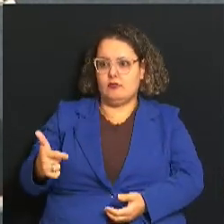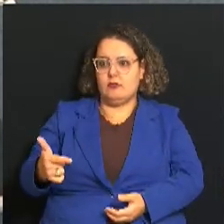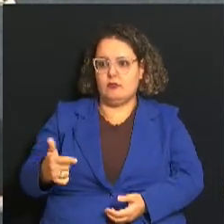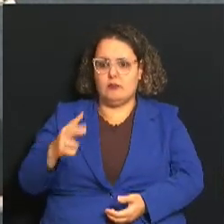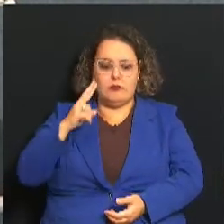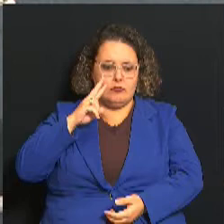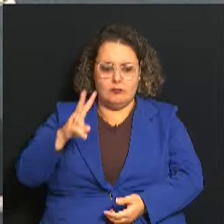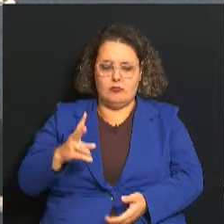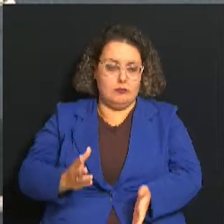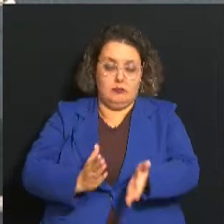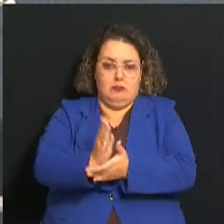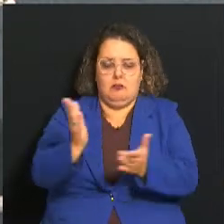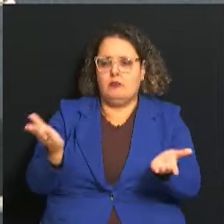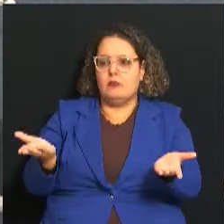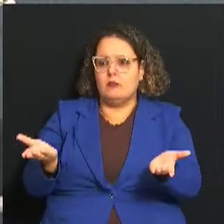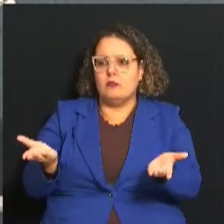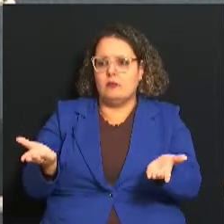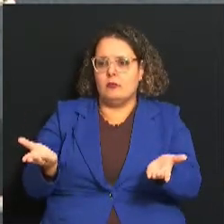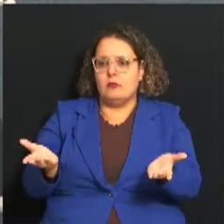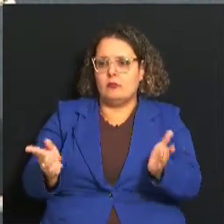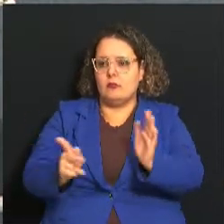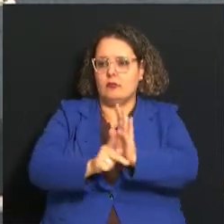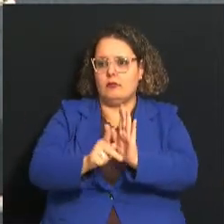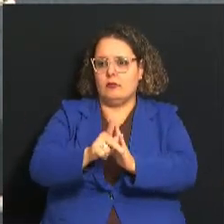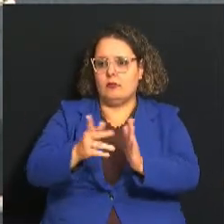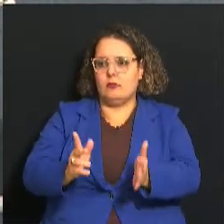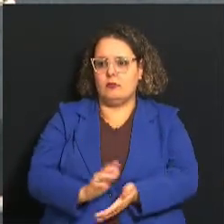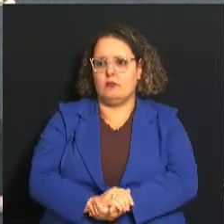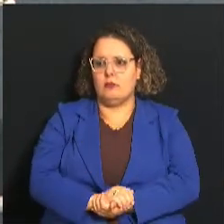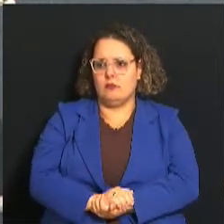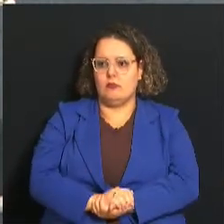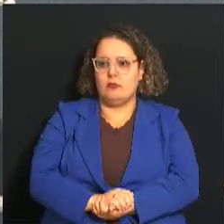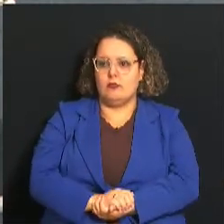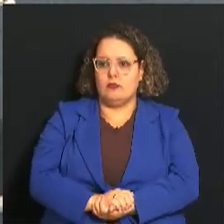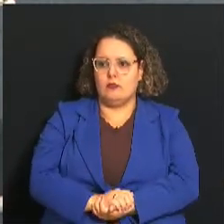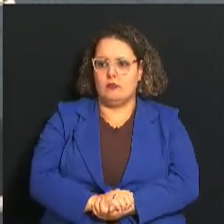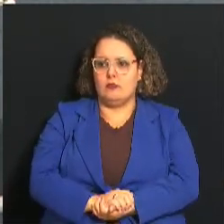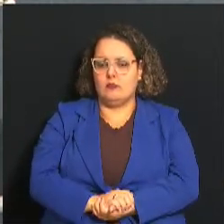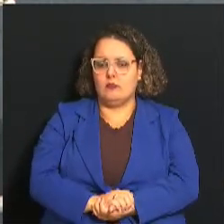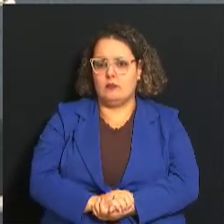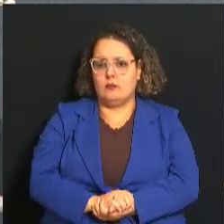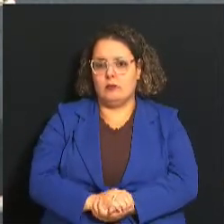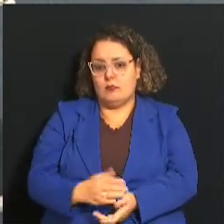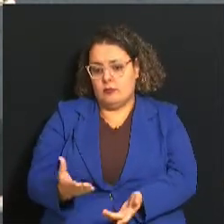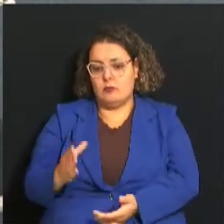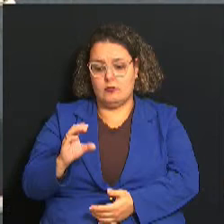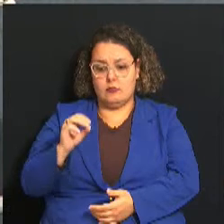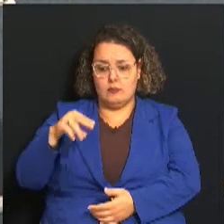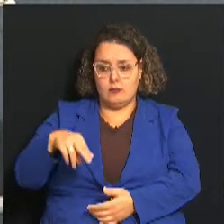negócio estava já aprovado, e o Condema...